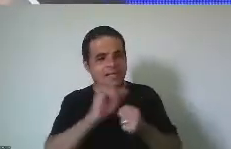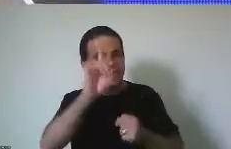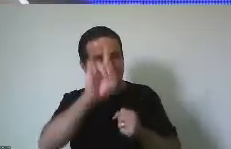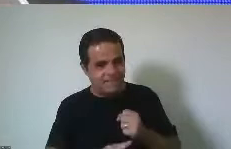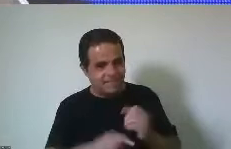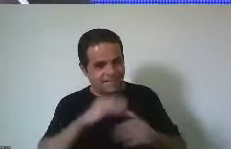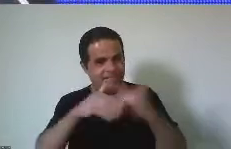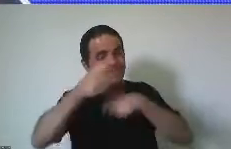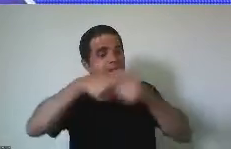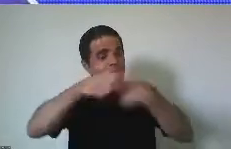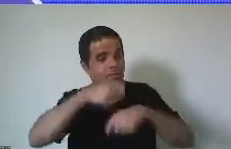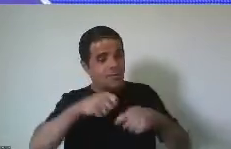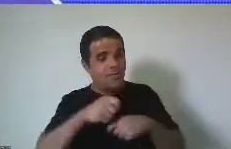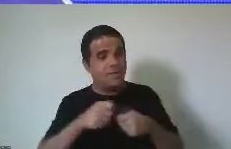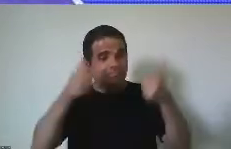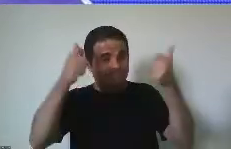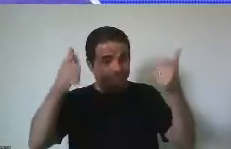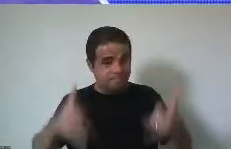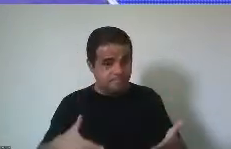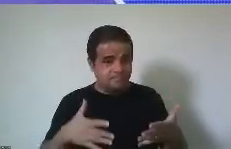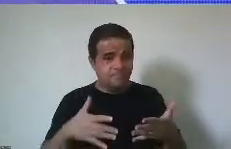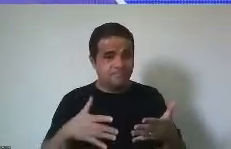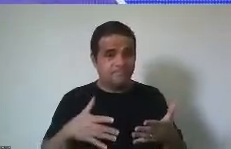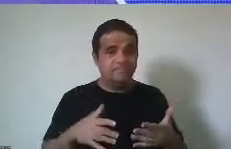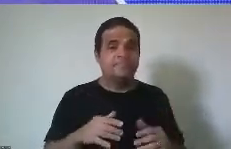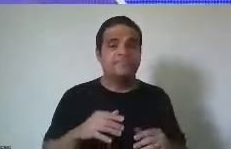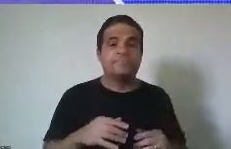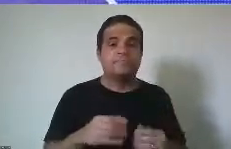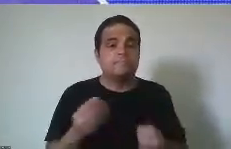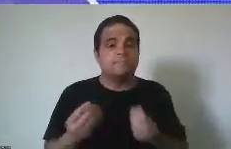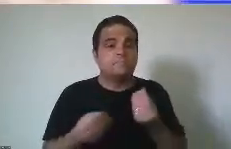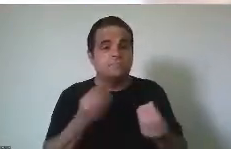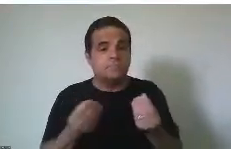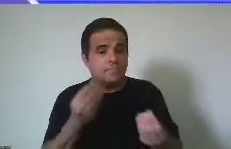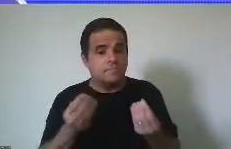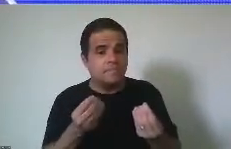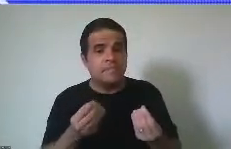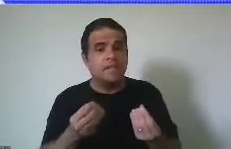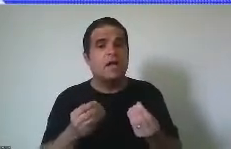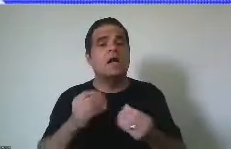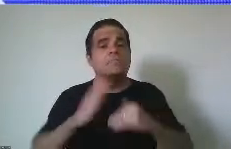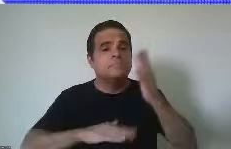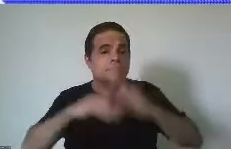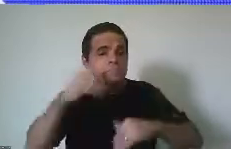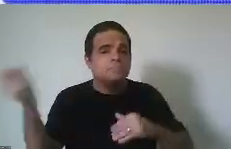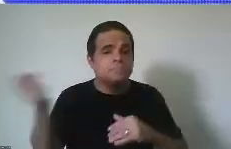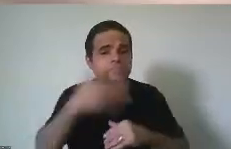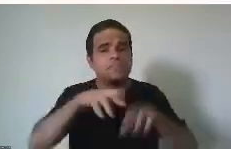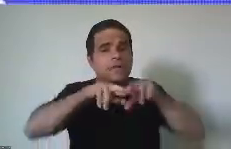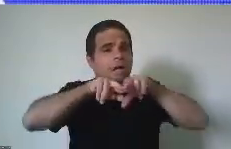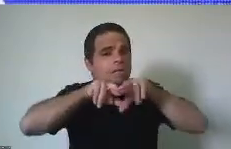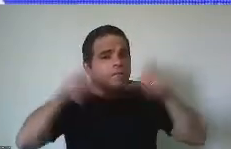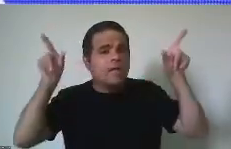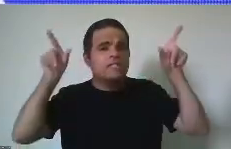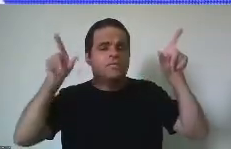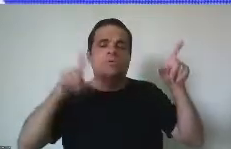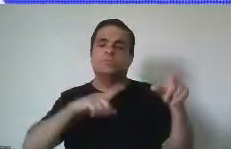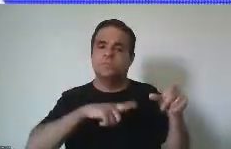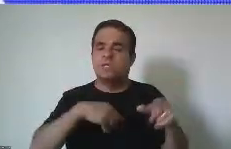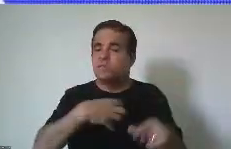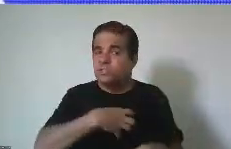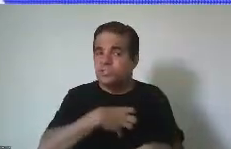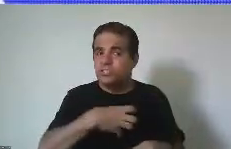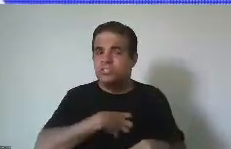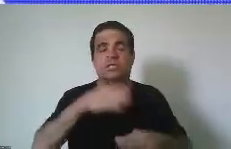negócios e eu vou contar para vocês como a Inovação é um fator diferenciador na forma como a gente